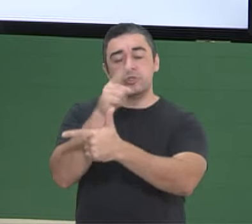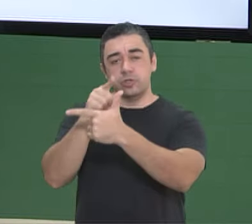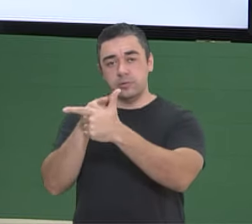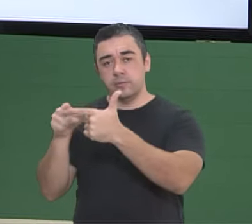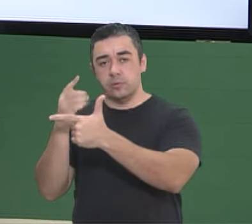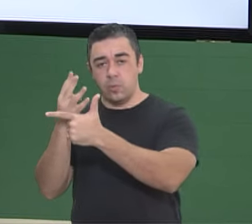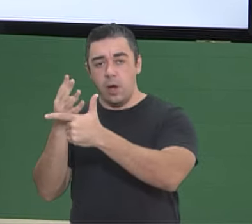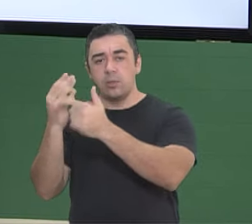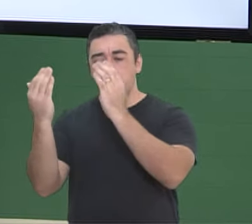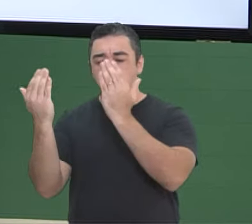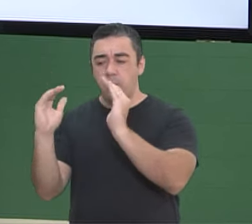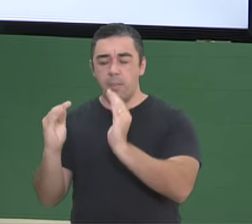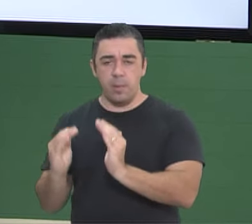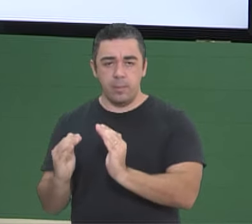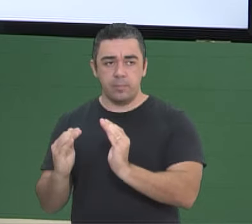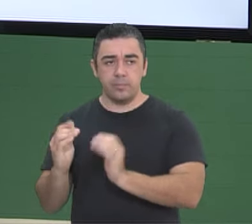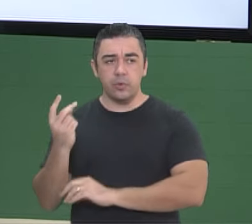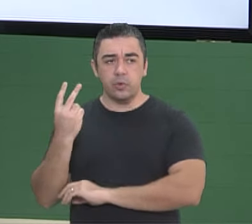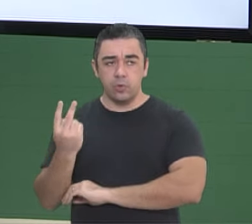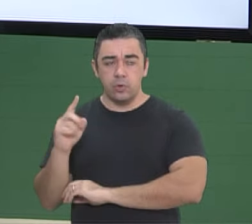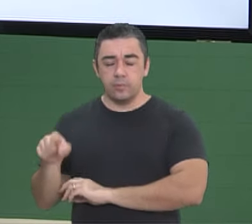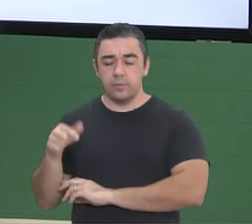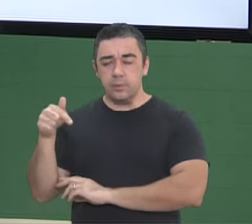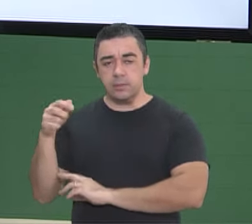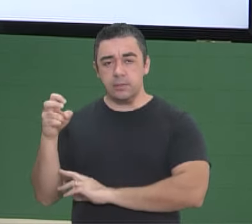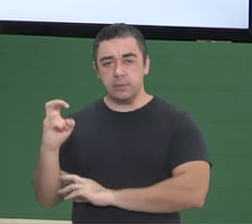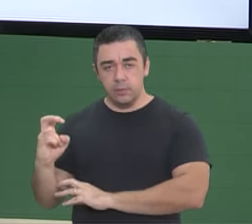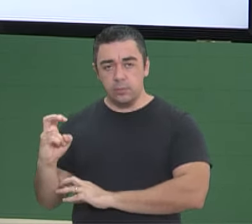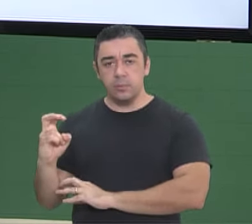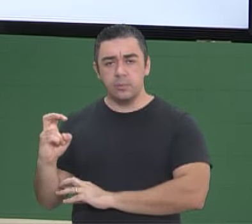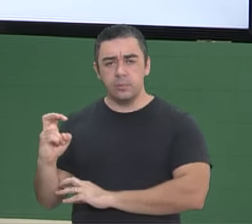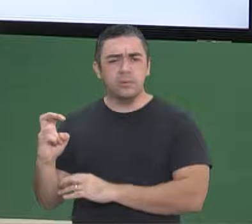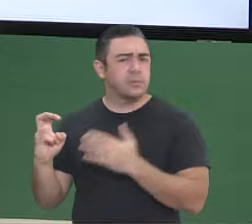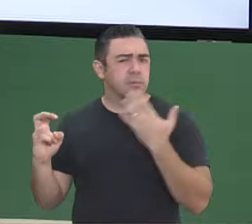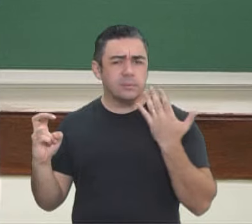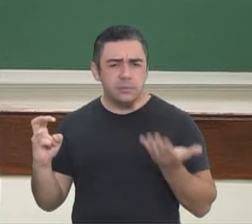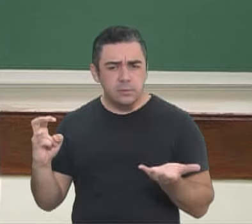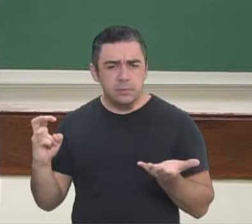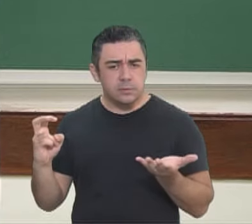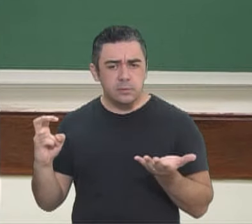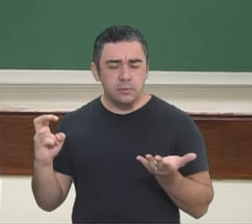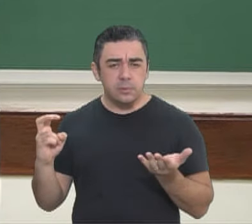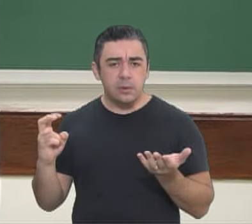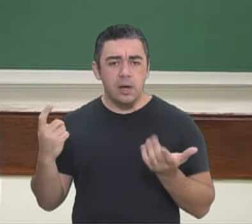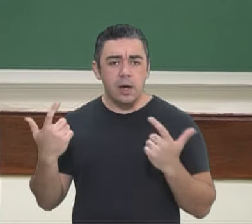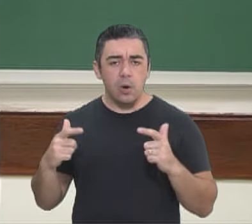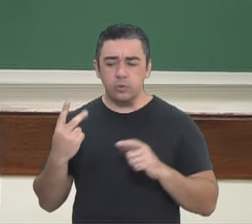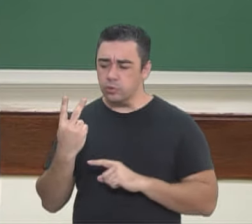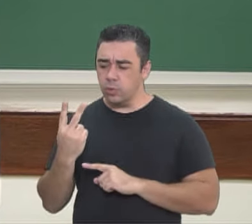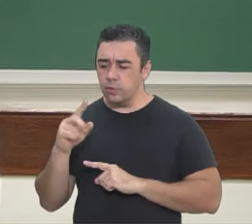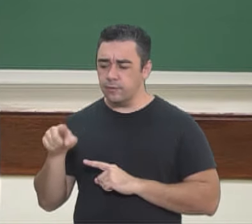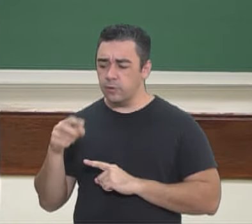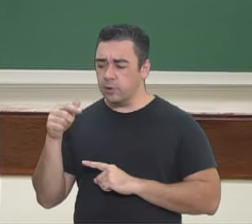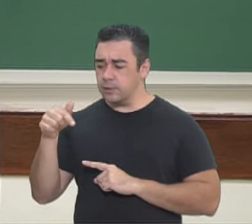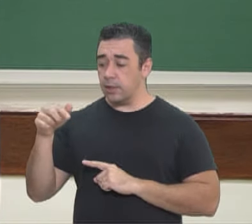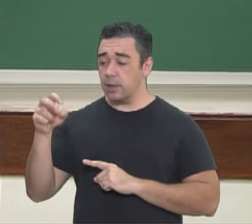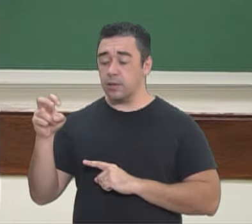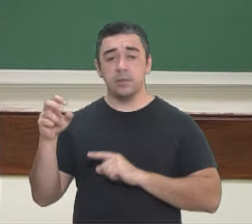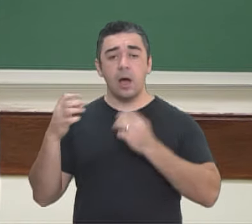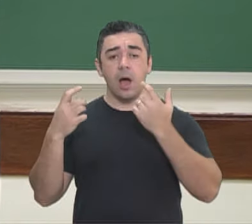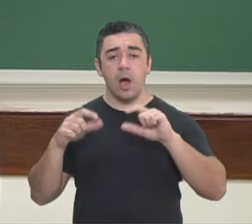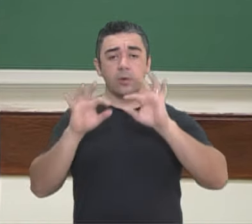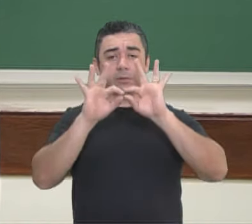Então, está aqui a divisãozinha, vai dar 2,75. Onde é que vai estar o ponto 2,75 na reta